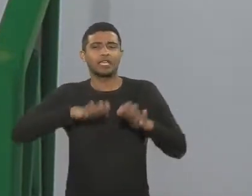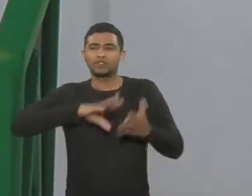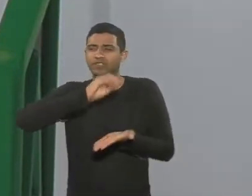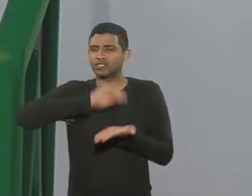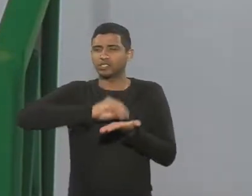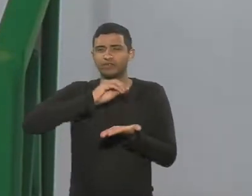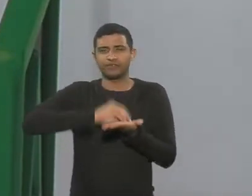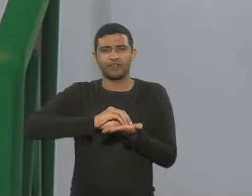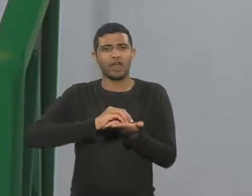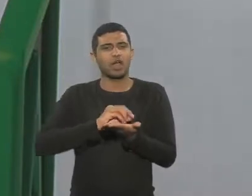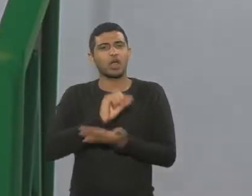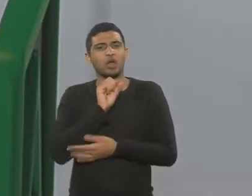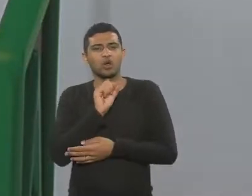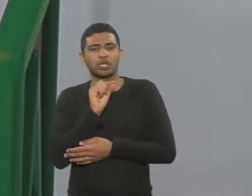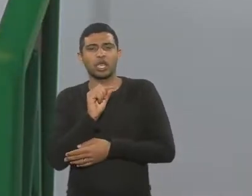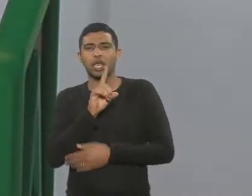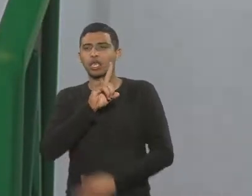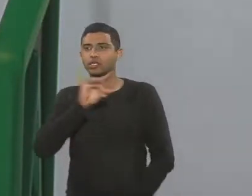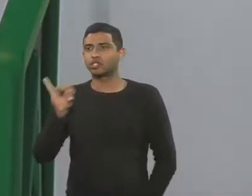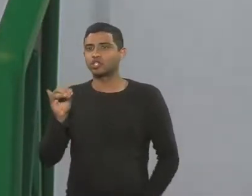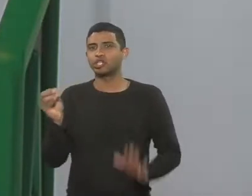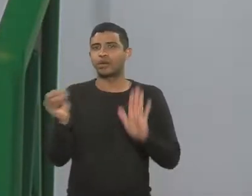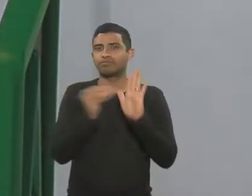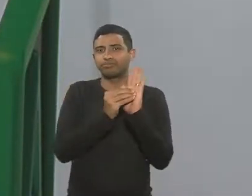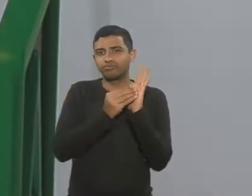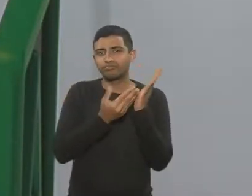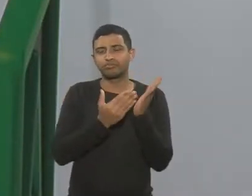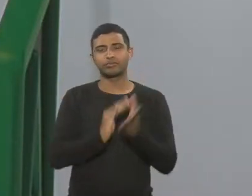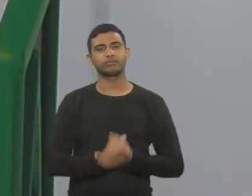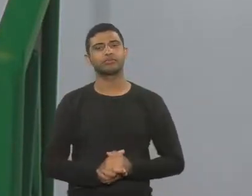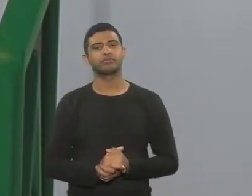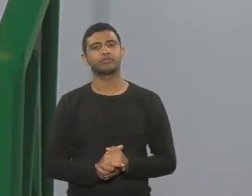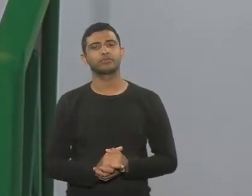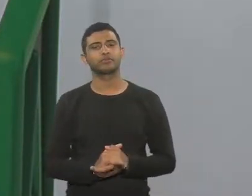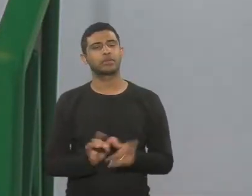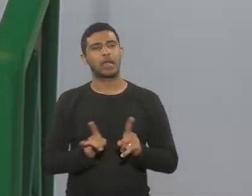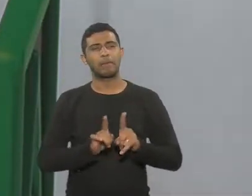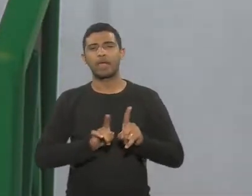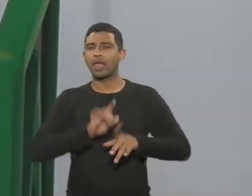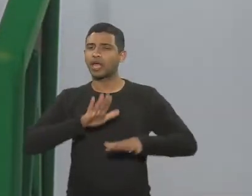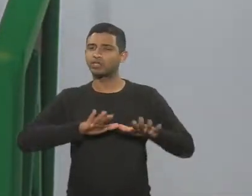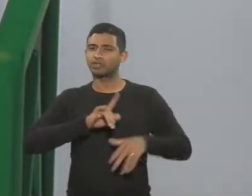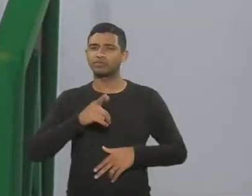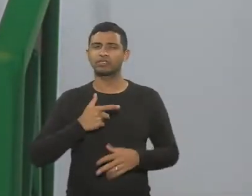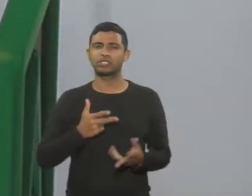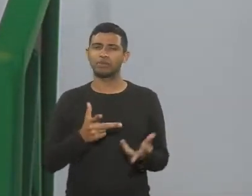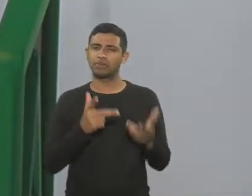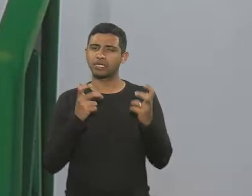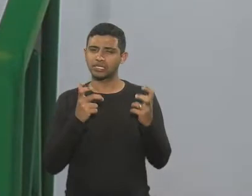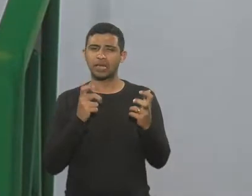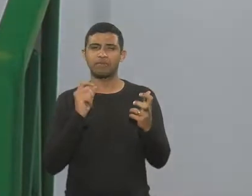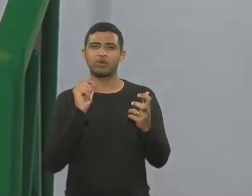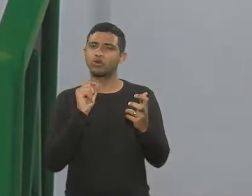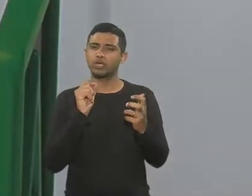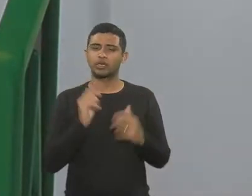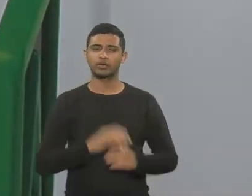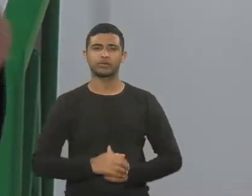vezes, de alguns elementos como data, você vê que às vezes existe uma certa